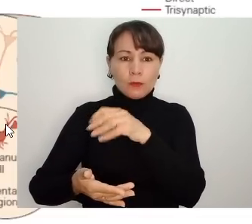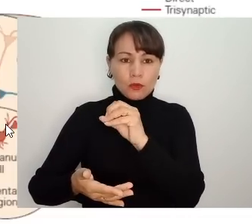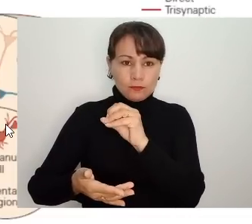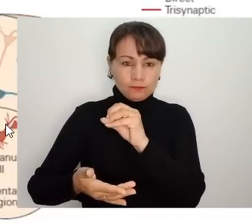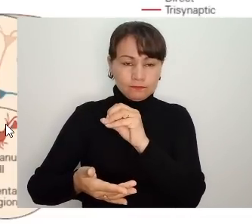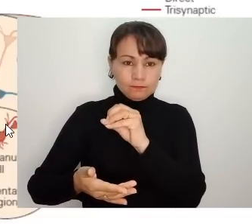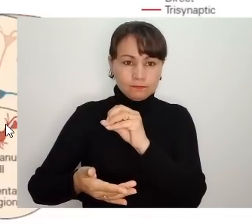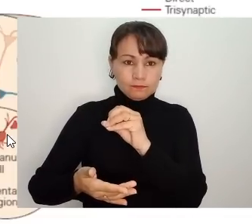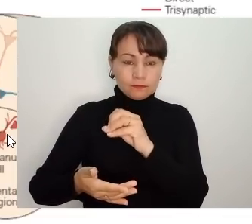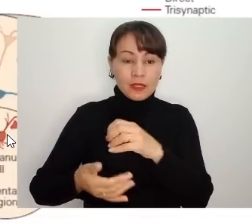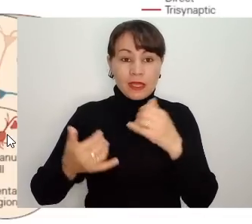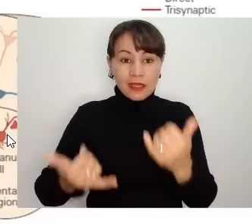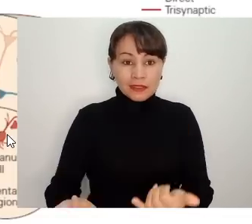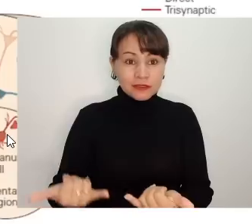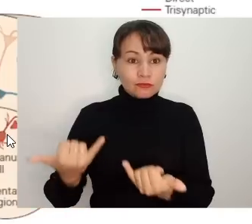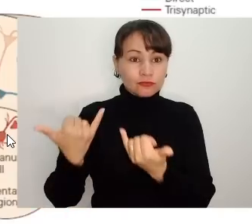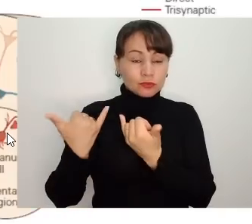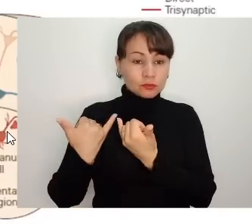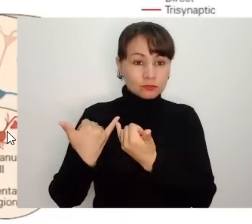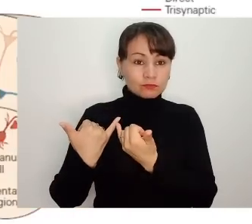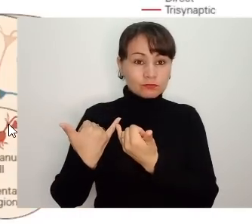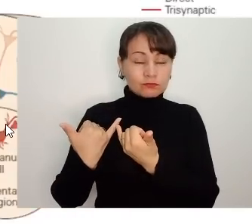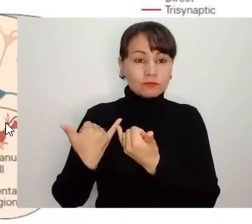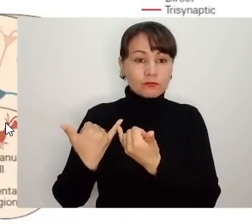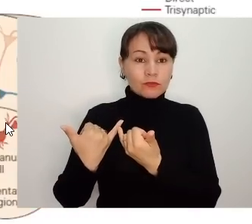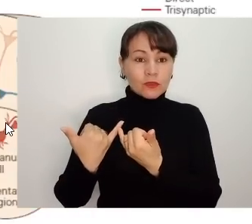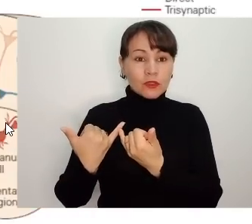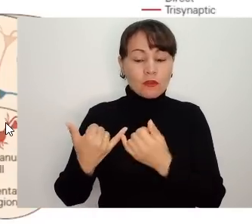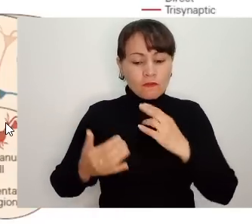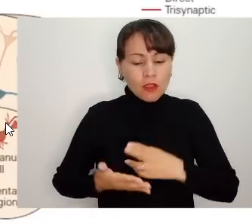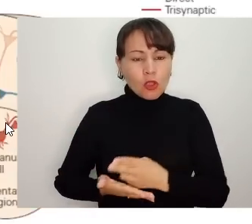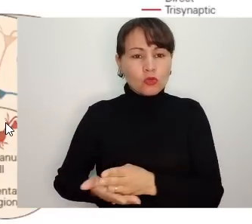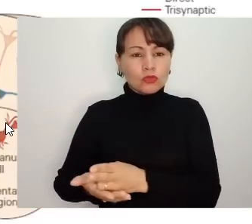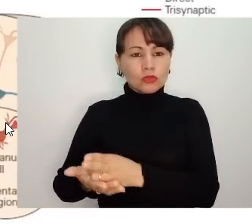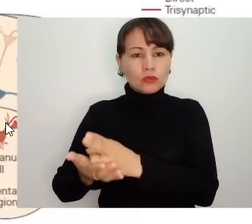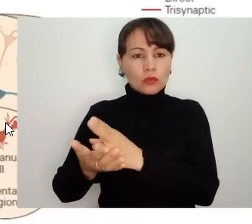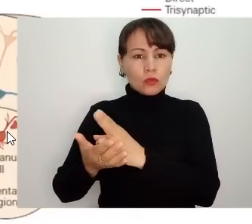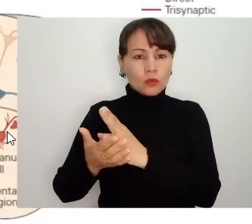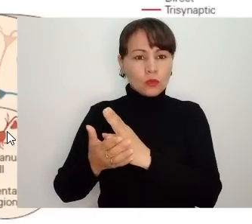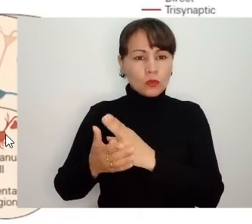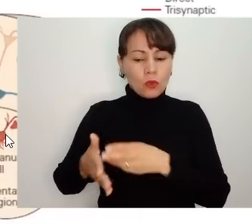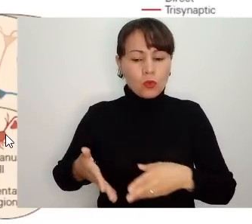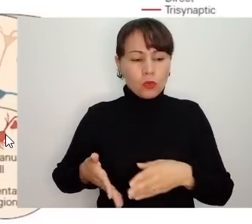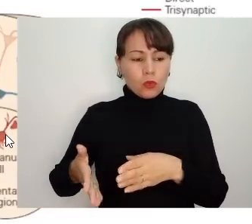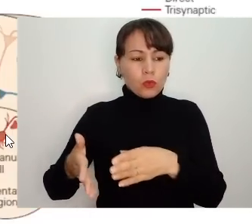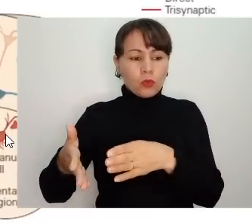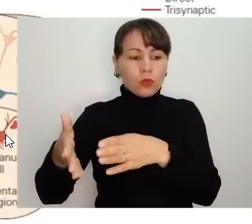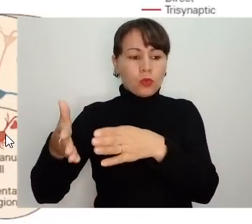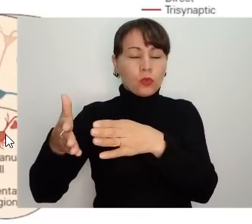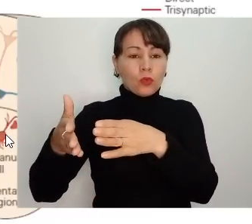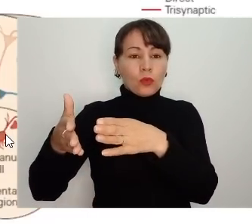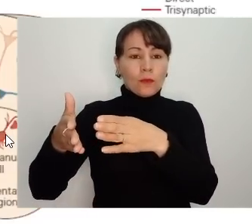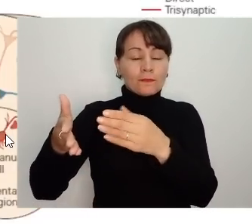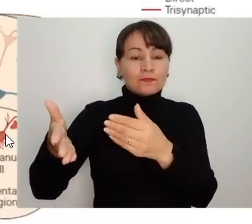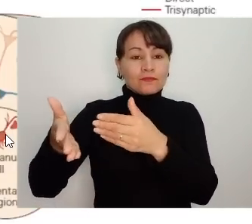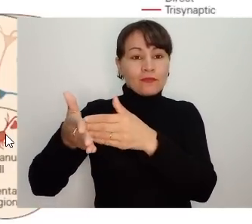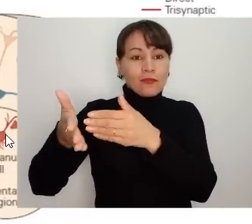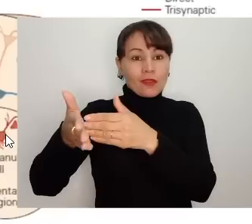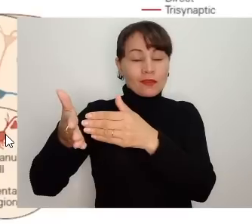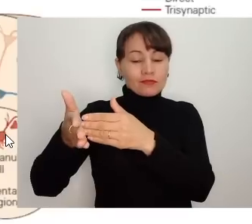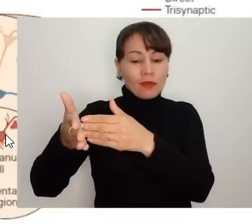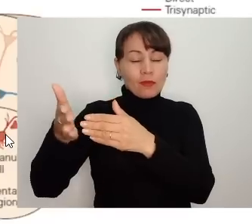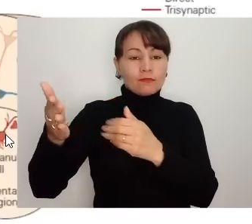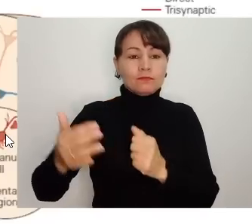hipocampo. Essa informação, ela vai seguir pelo corpo e vai